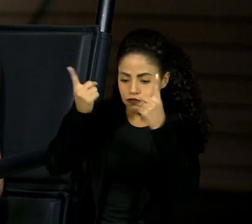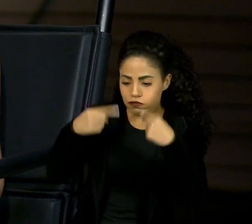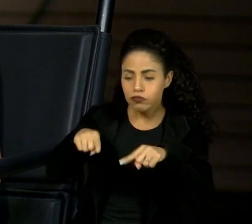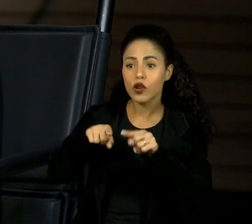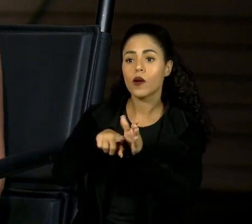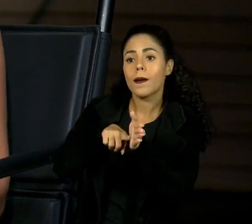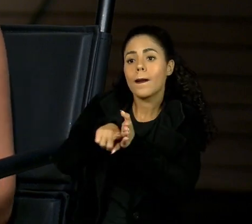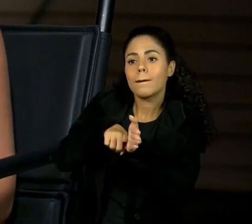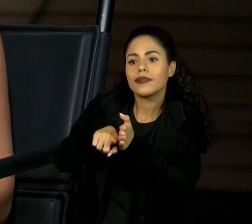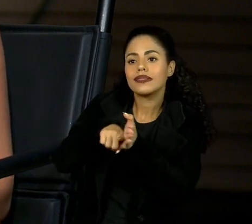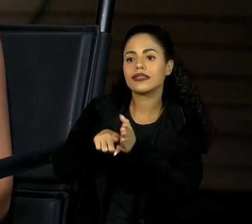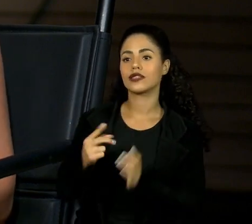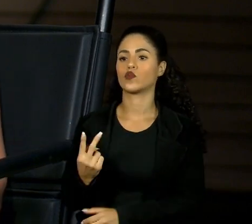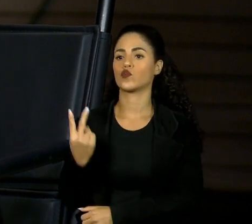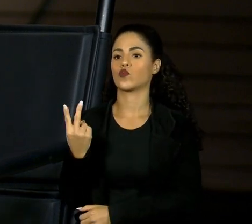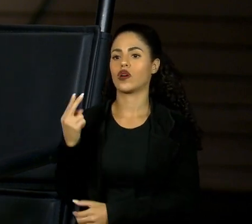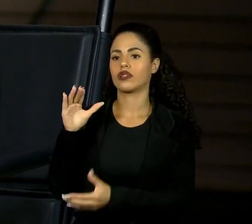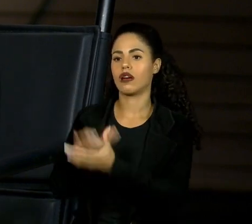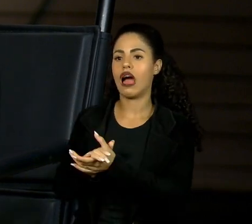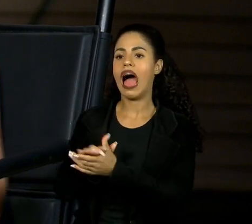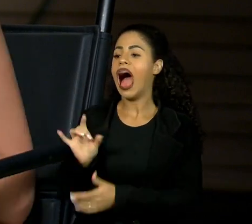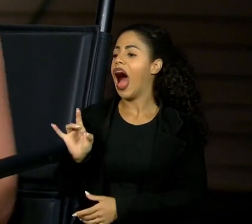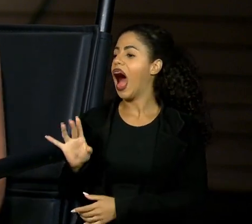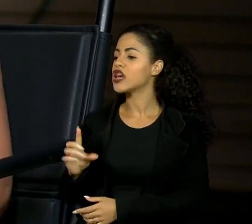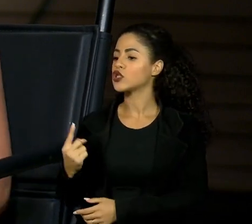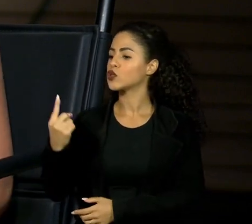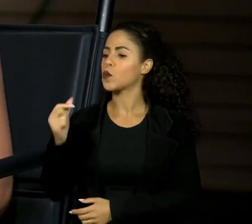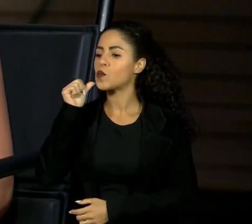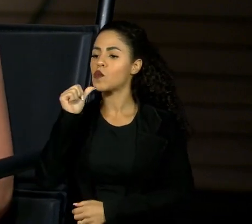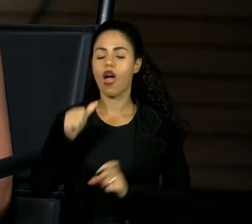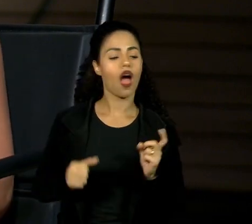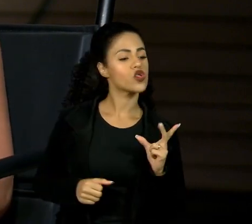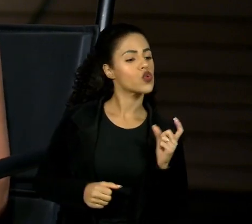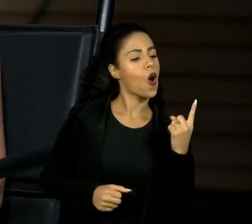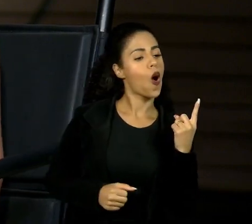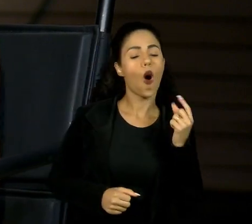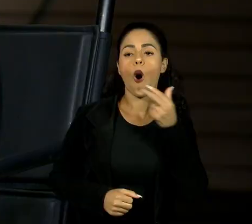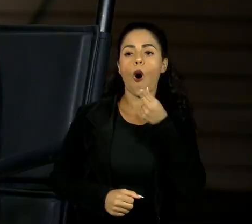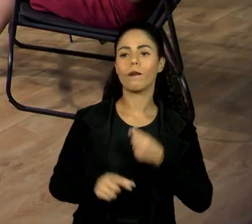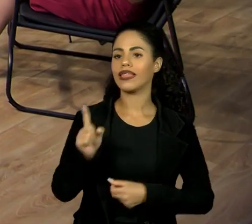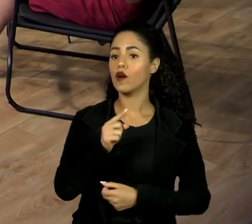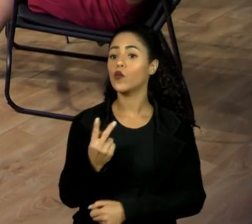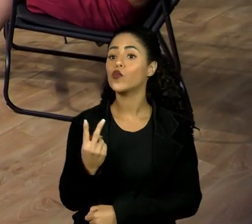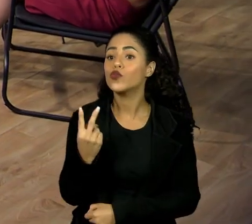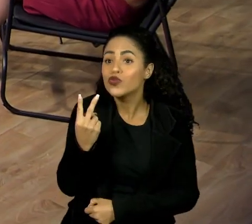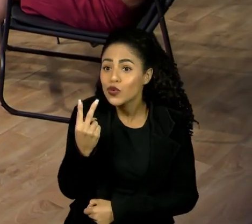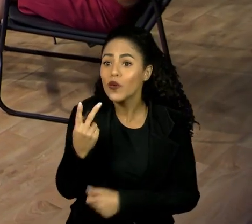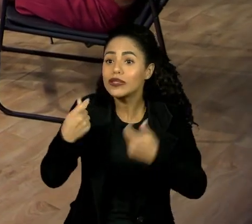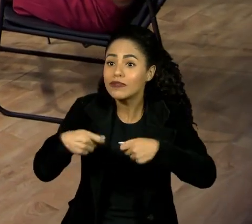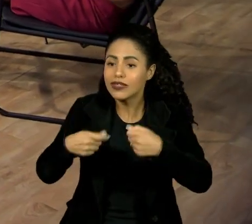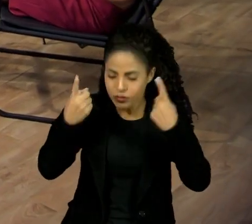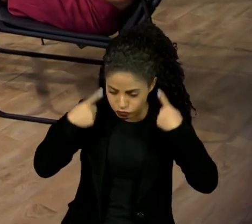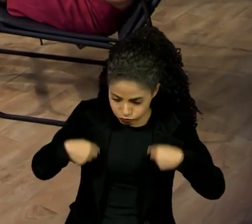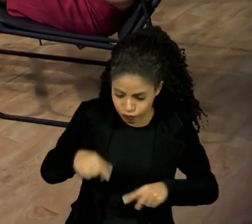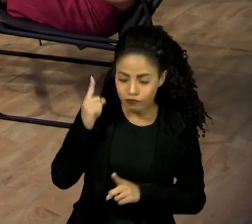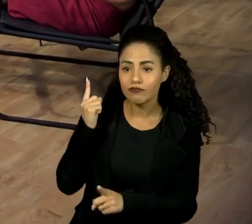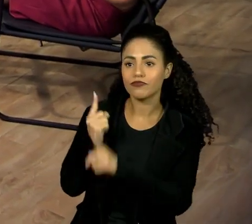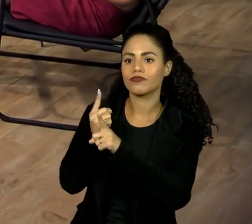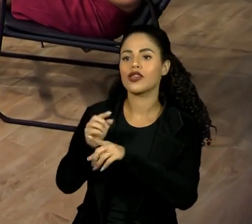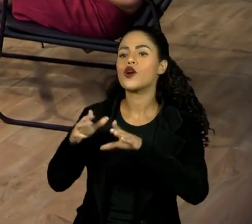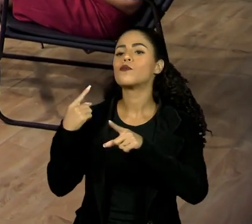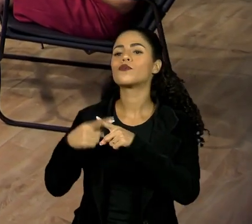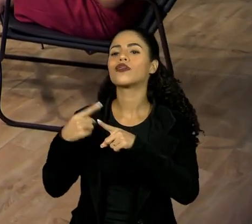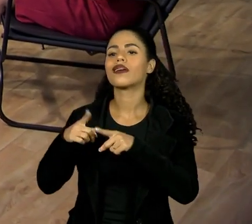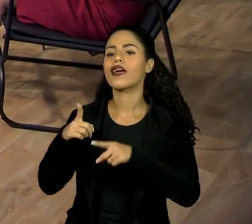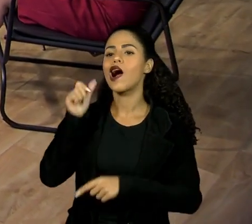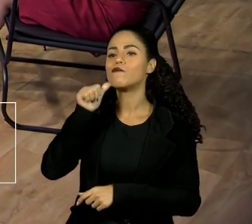pesquisa é sempre do casal, nunca é só da mulher e nem só do homem. Então, muitas vezes, a mulher que vai com frequência ao